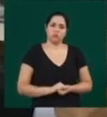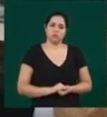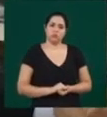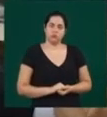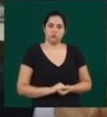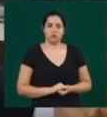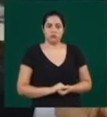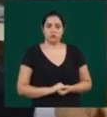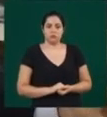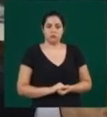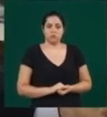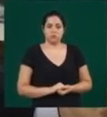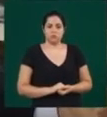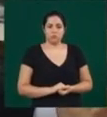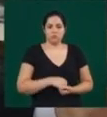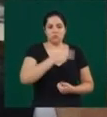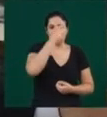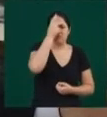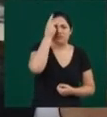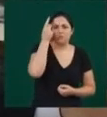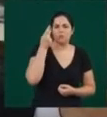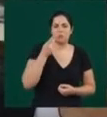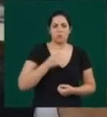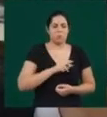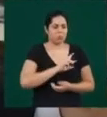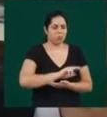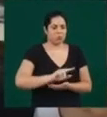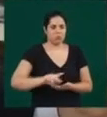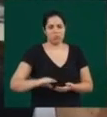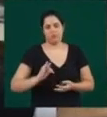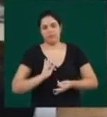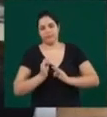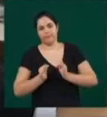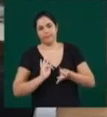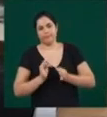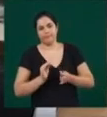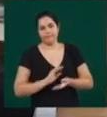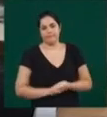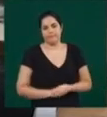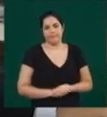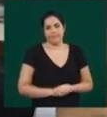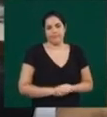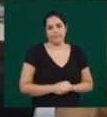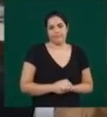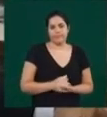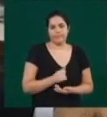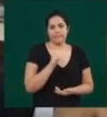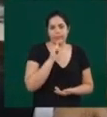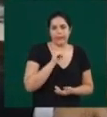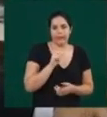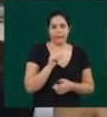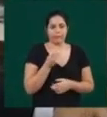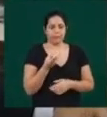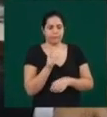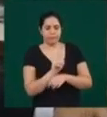questão das pessoas, há muitas tecnologias que vêm, inclusive, substituindo algumas pessoas, né? Que são